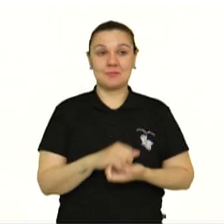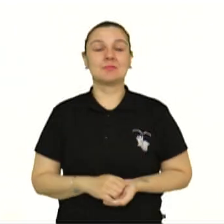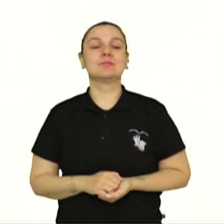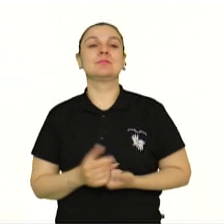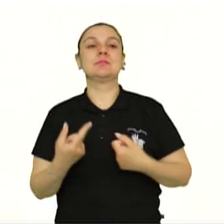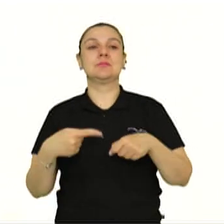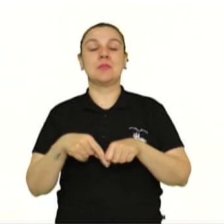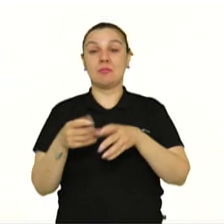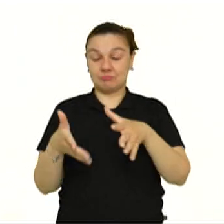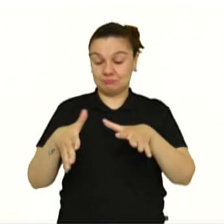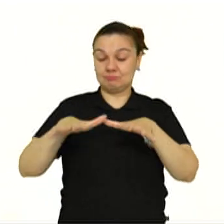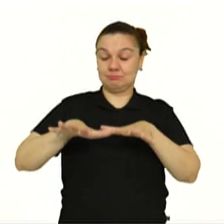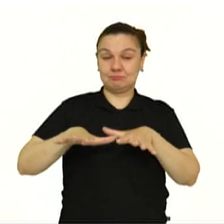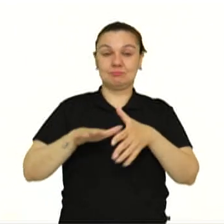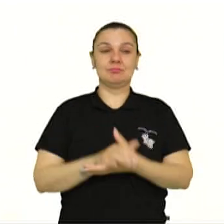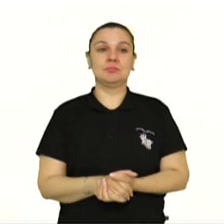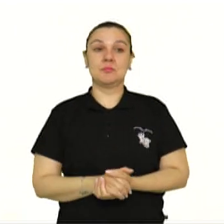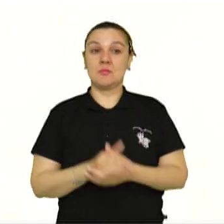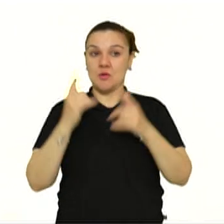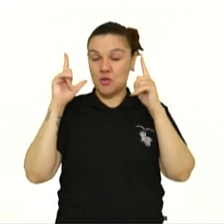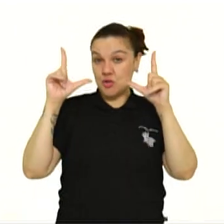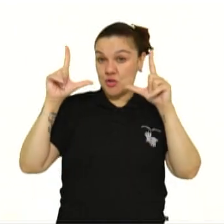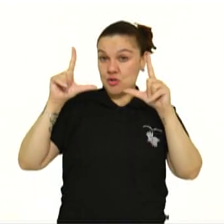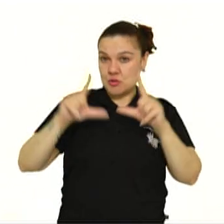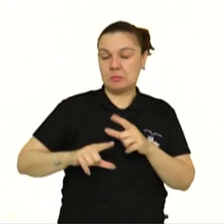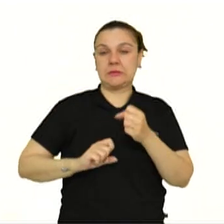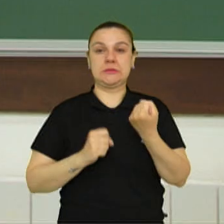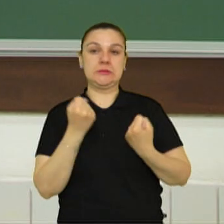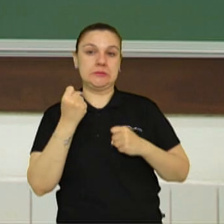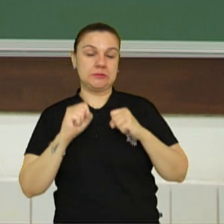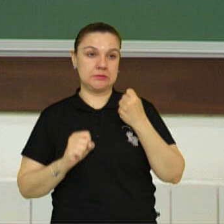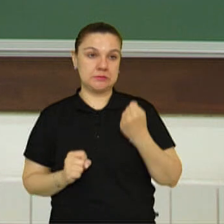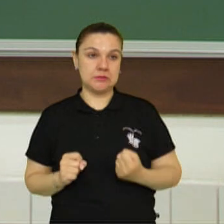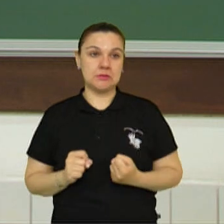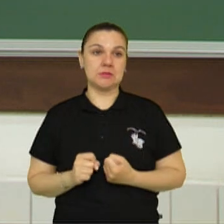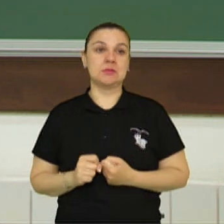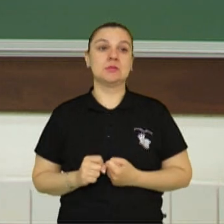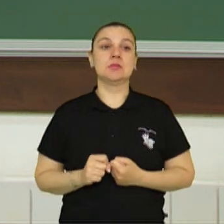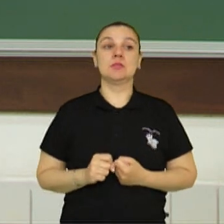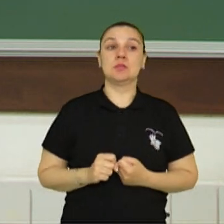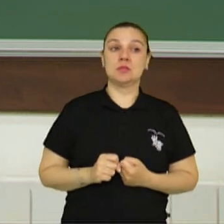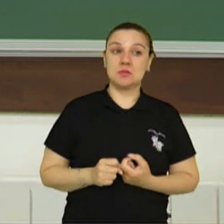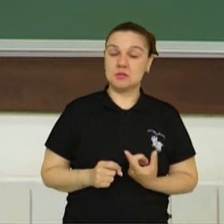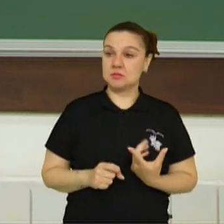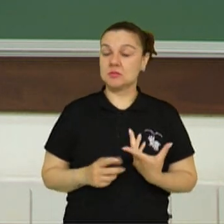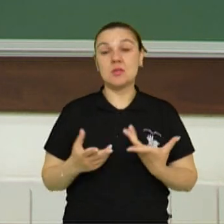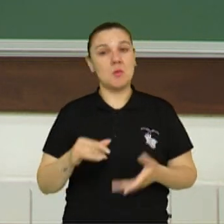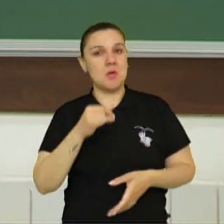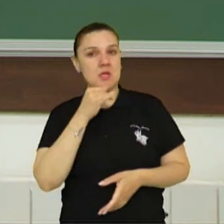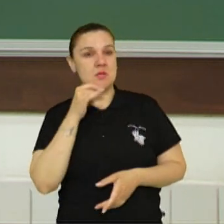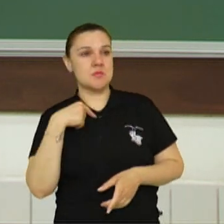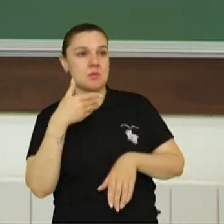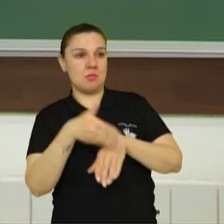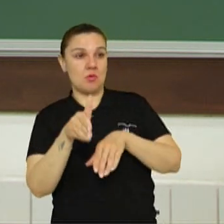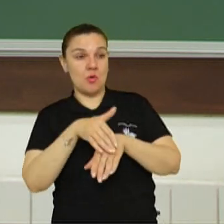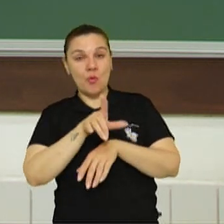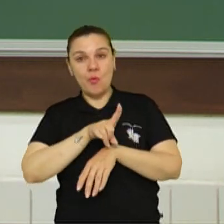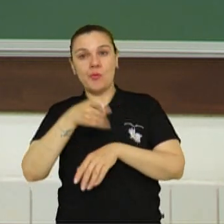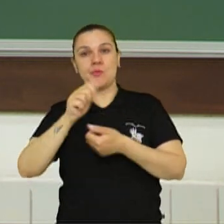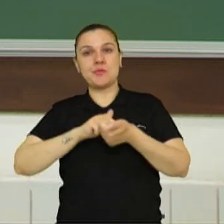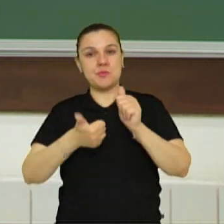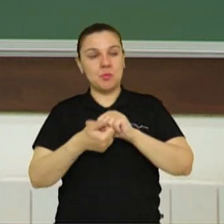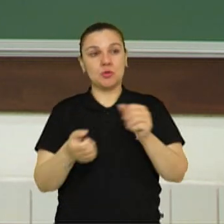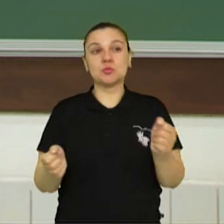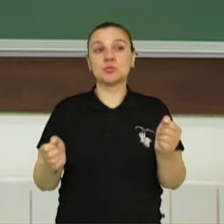é inclusivo, diminui o estresse. Então, assim, ele é aliado na corrida, então se eu pratico outro esporte, eu posso fazer o